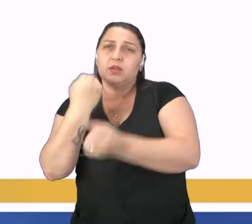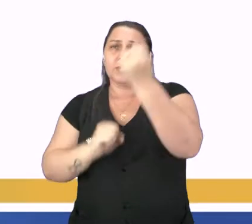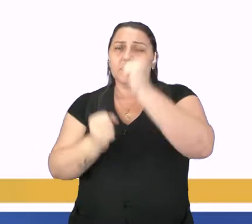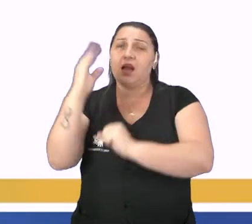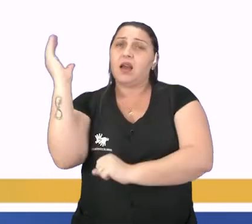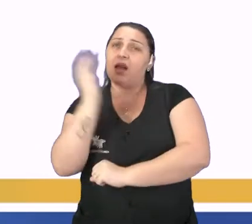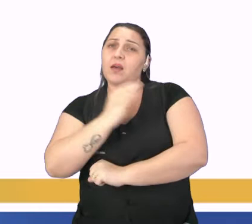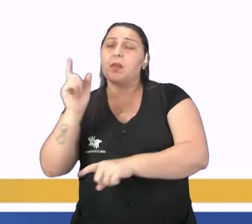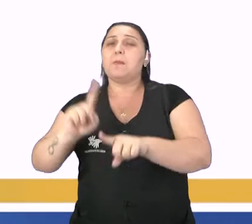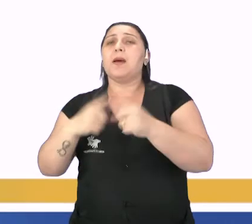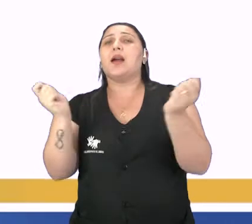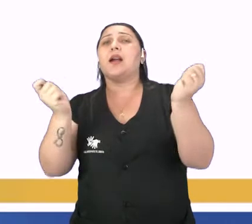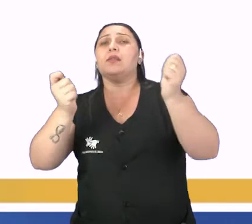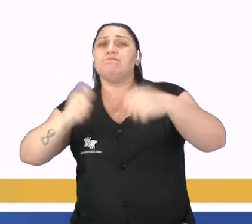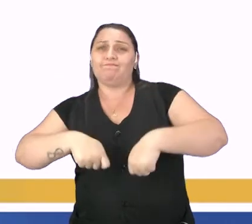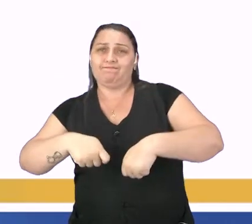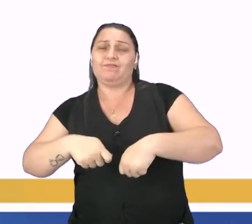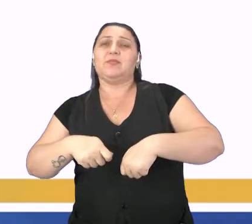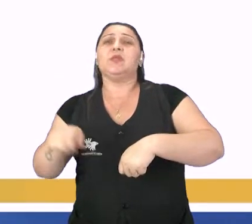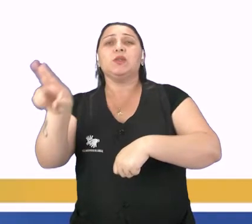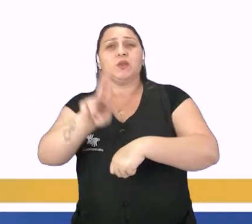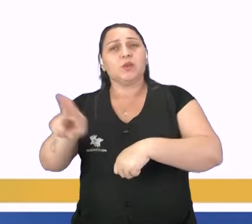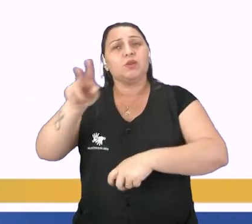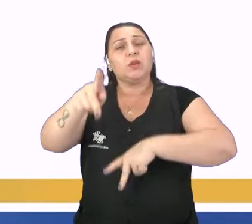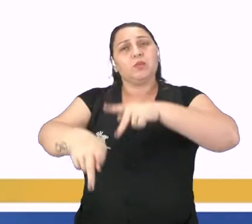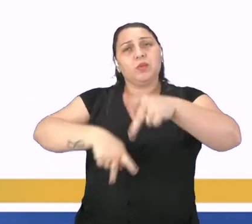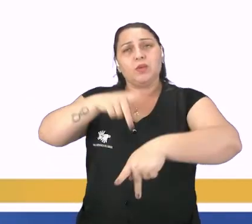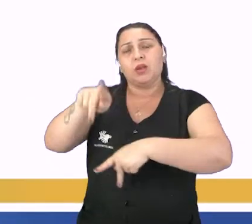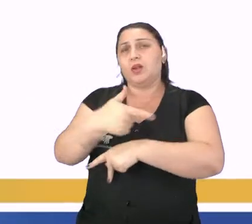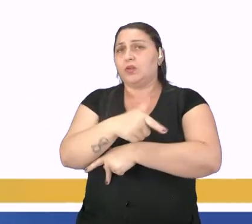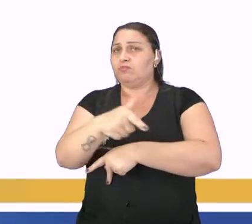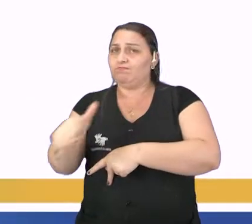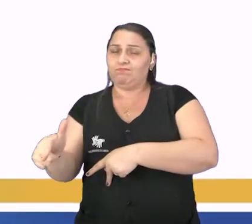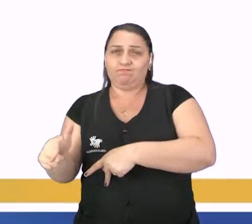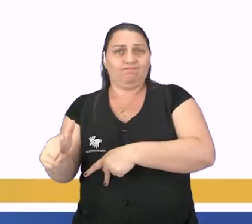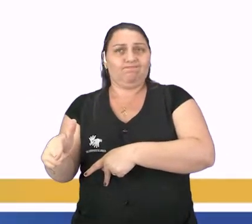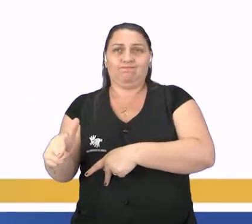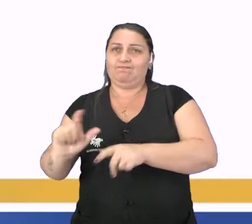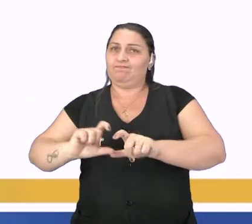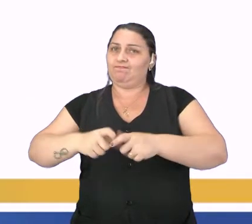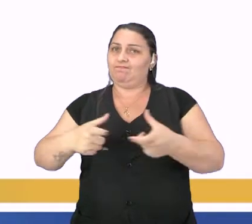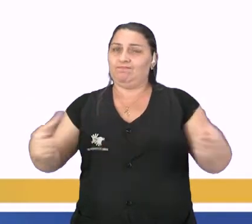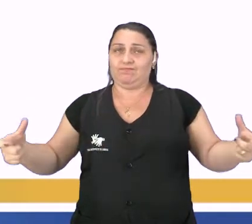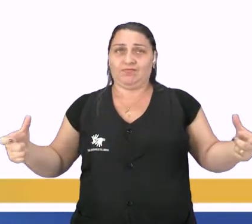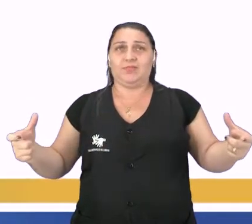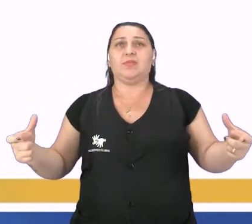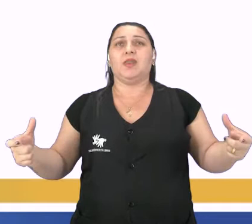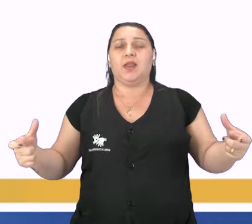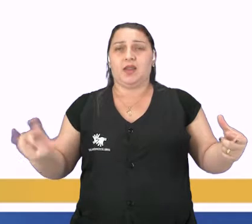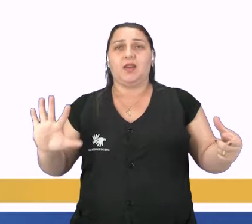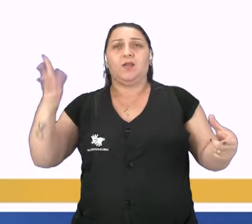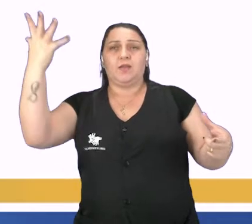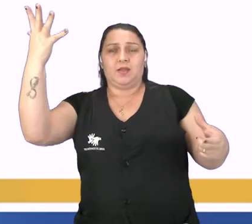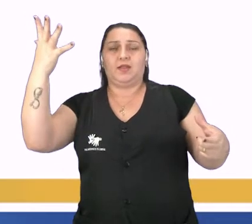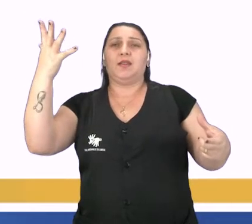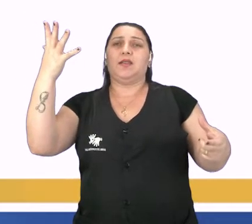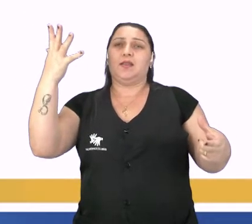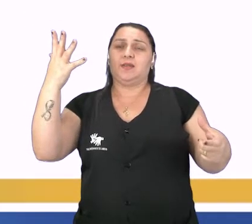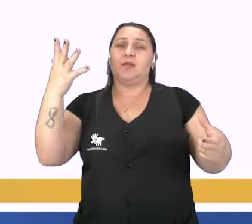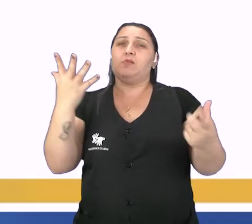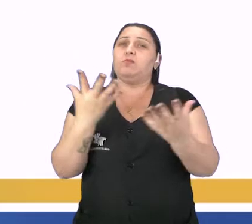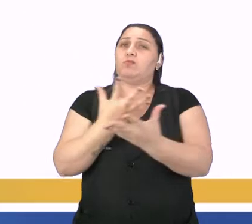acelerado, mas a capacidade de consumo da população não absorvia esse crescimento, gerando grandes estoques